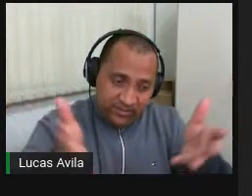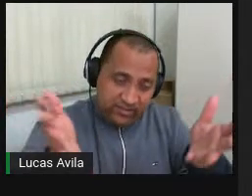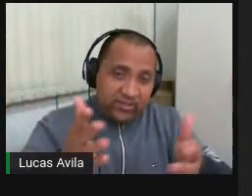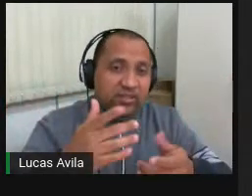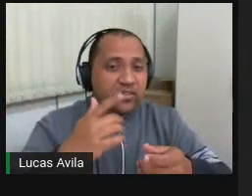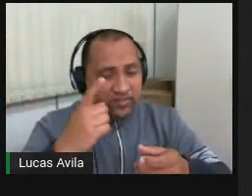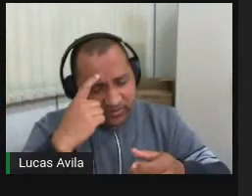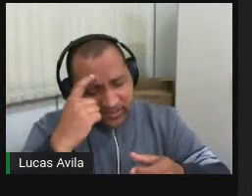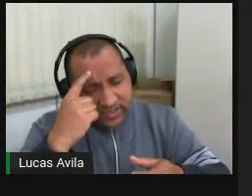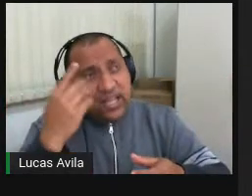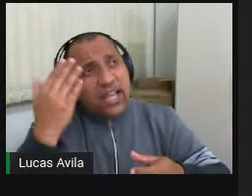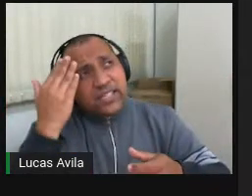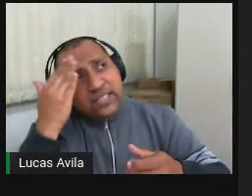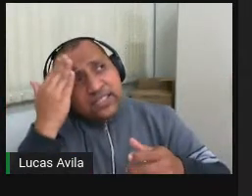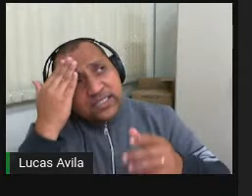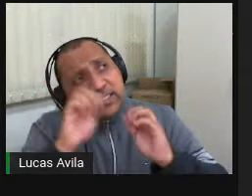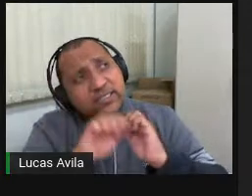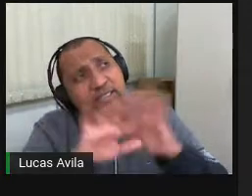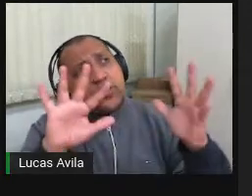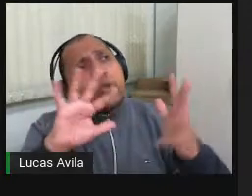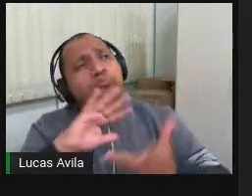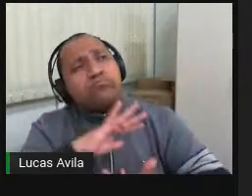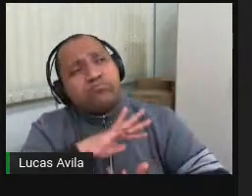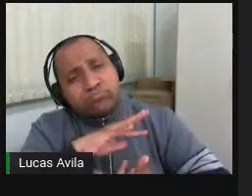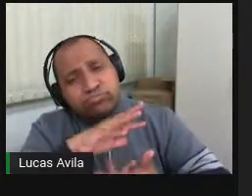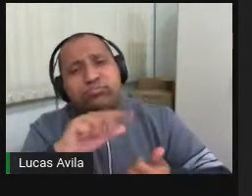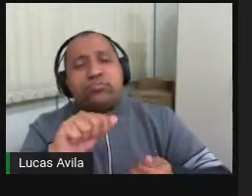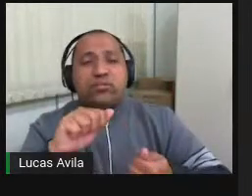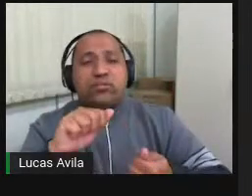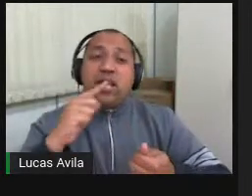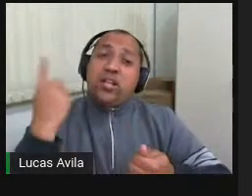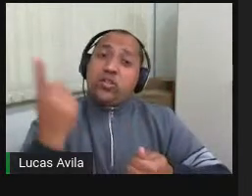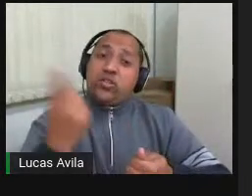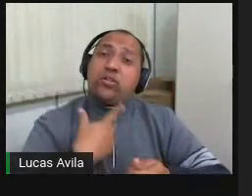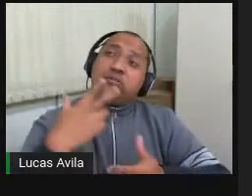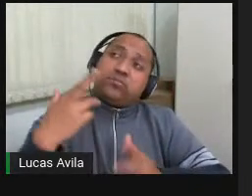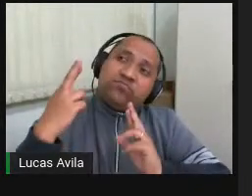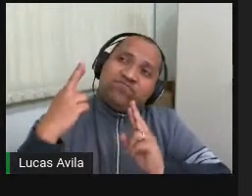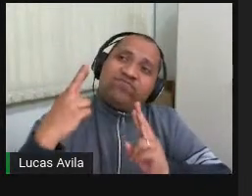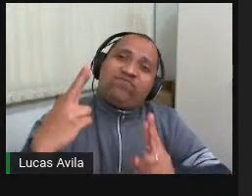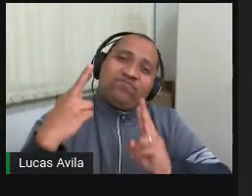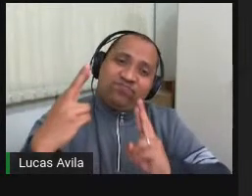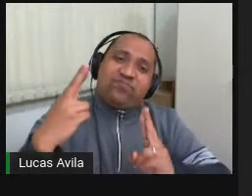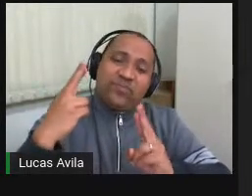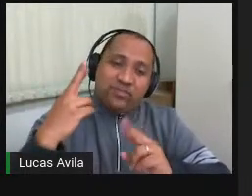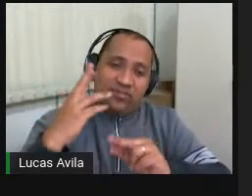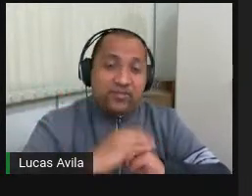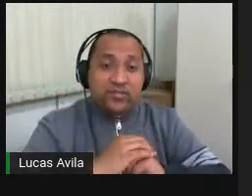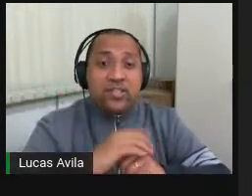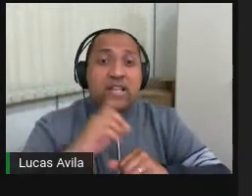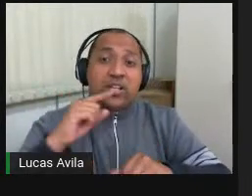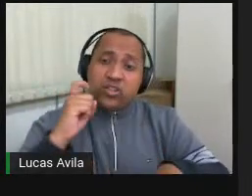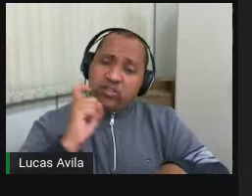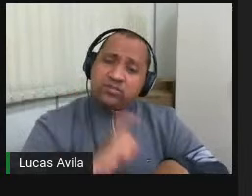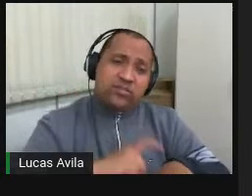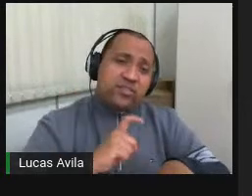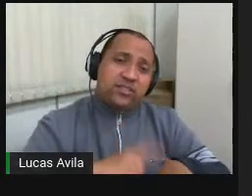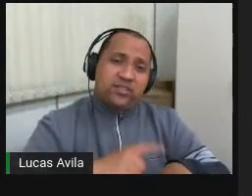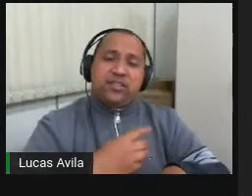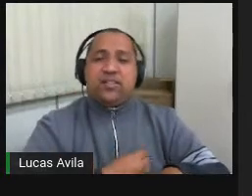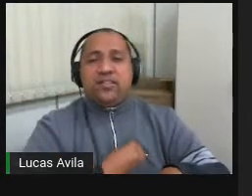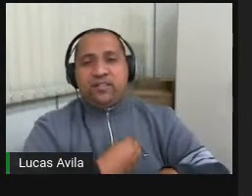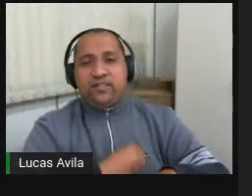mundo é, por um lado, ter a esperança, porque estamos num momento crucial da